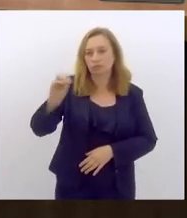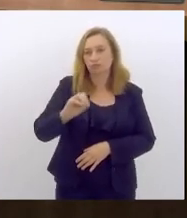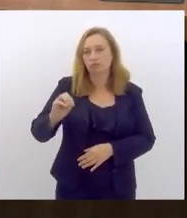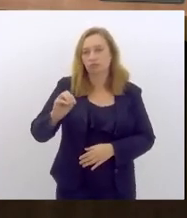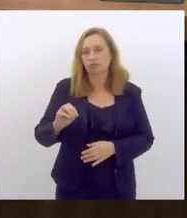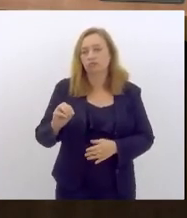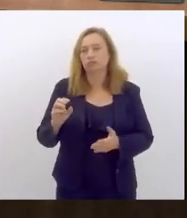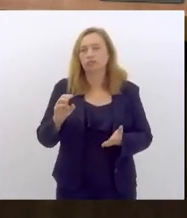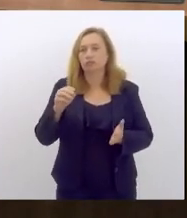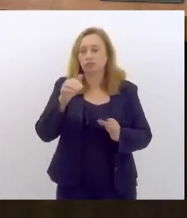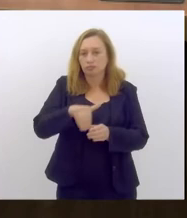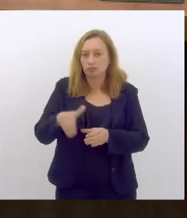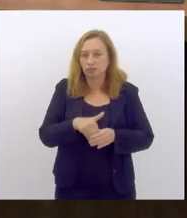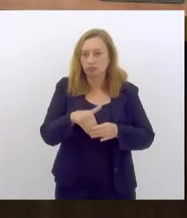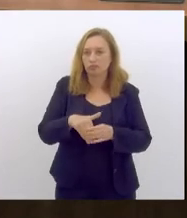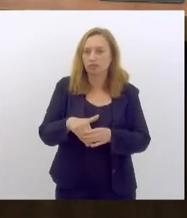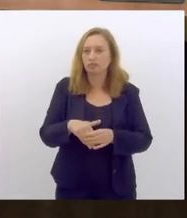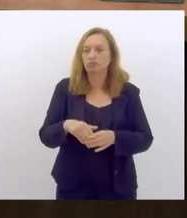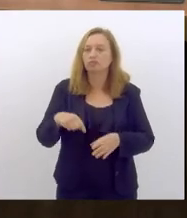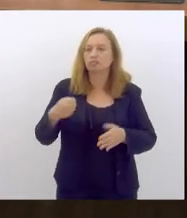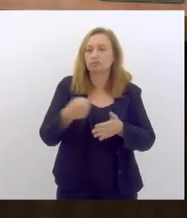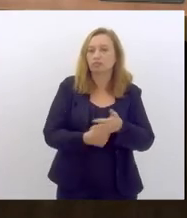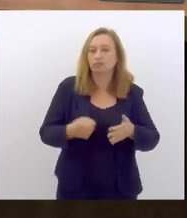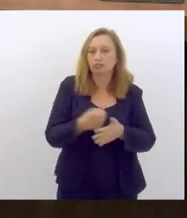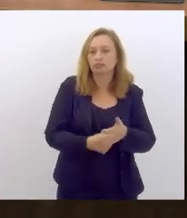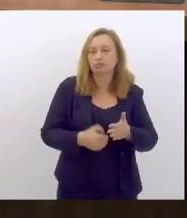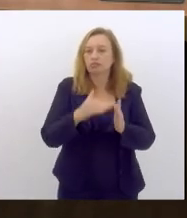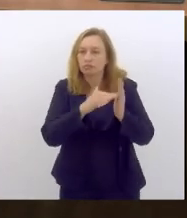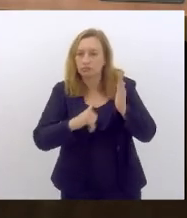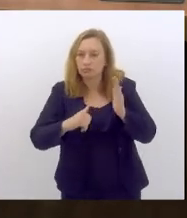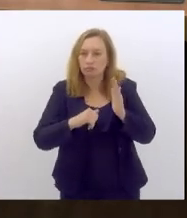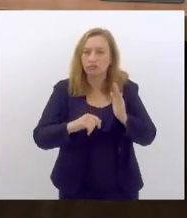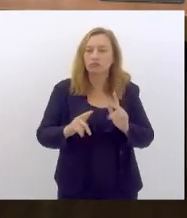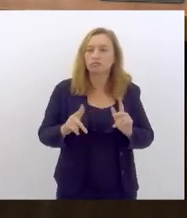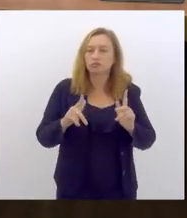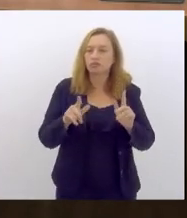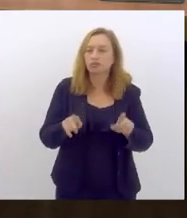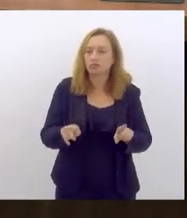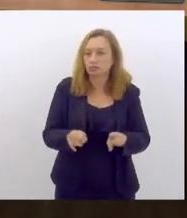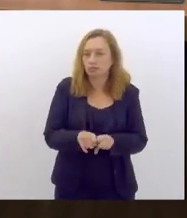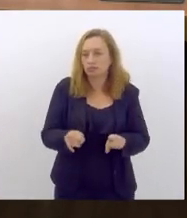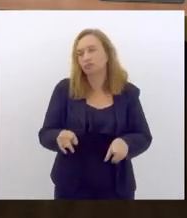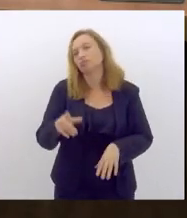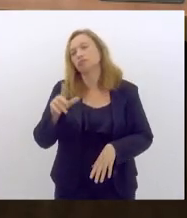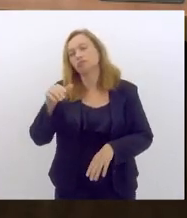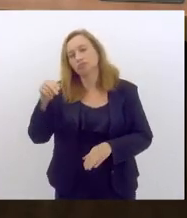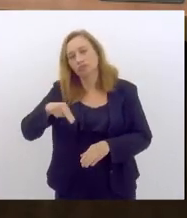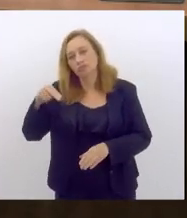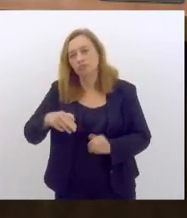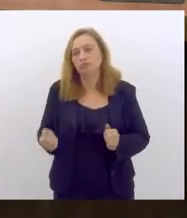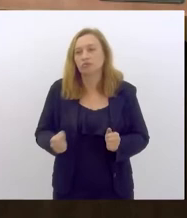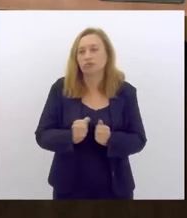deverá ser votado e vamos lutar pela derrubada do mesmo em novembro. Estamos juntos com a